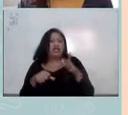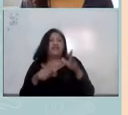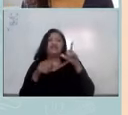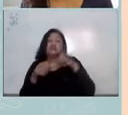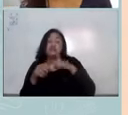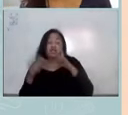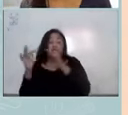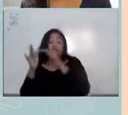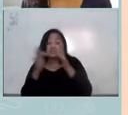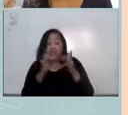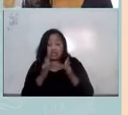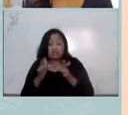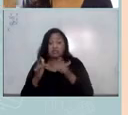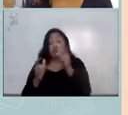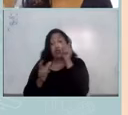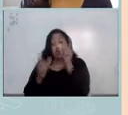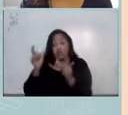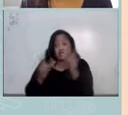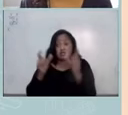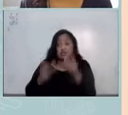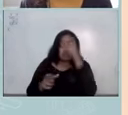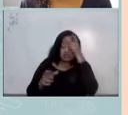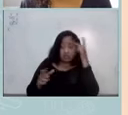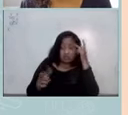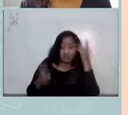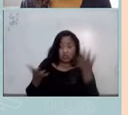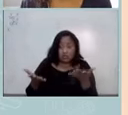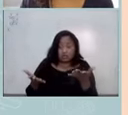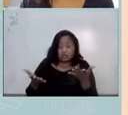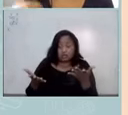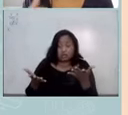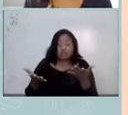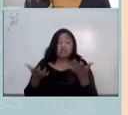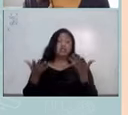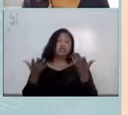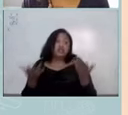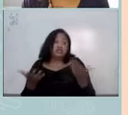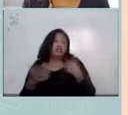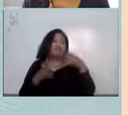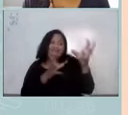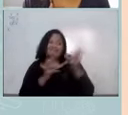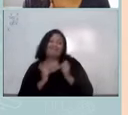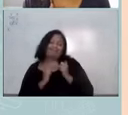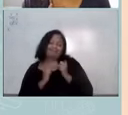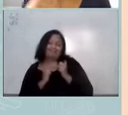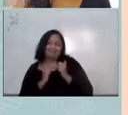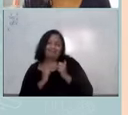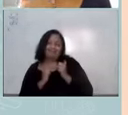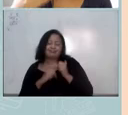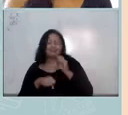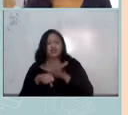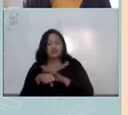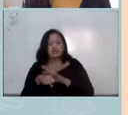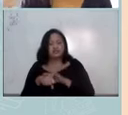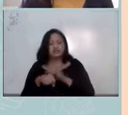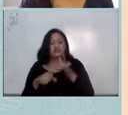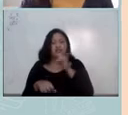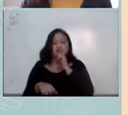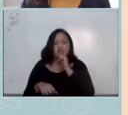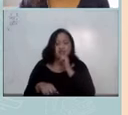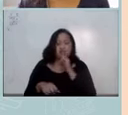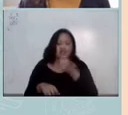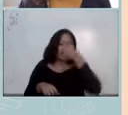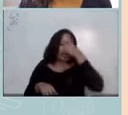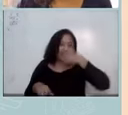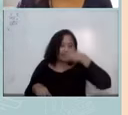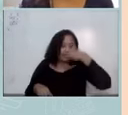contato com esse agente etiológico, né, com o micro-organismo causador, e aí vou adquirir essa doença. Então, exemplos, a gripe, a